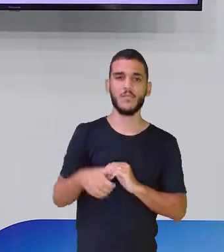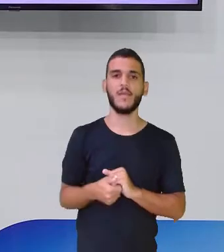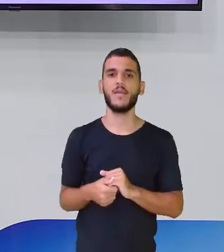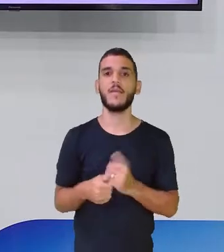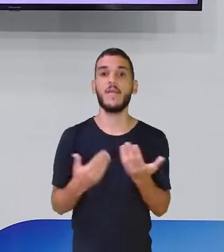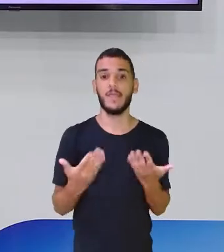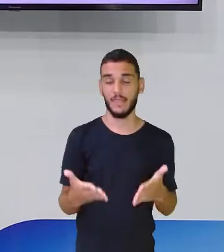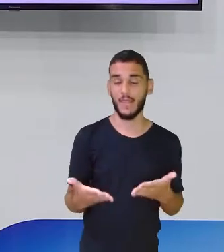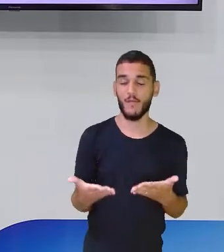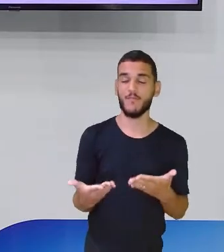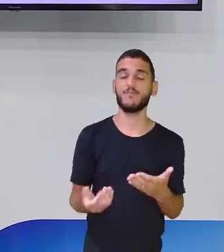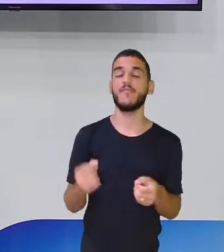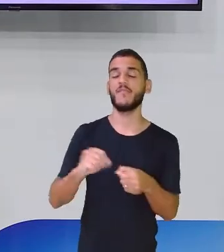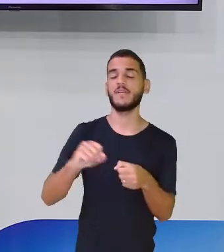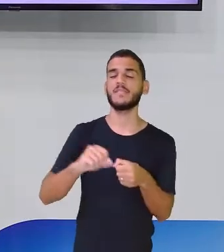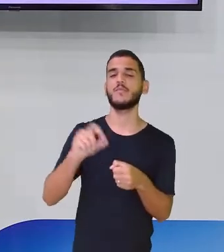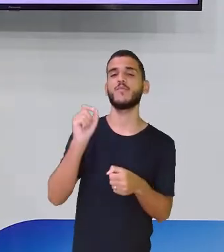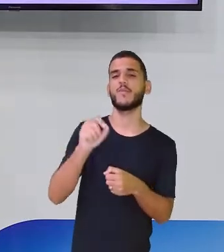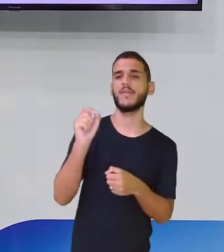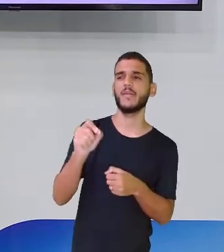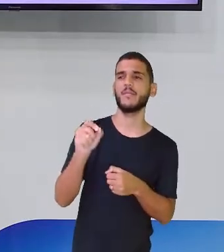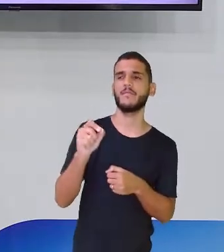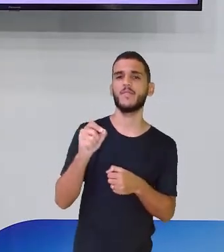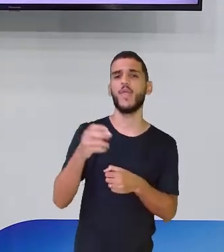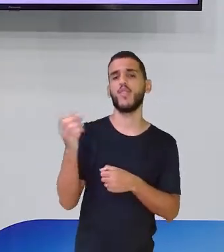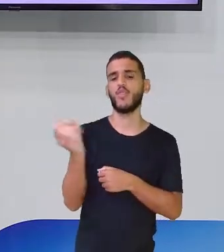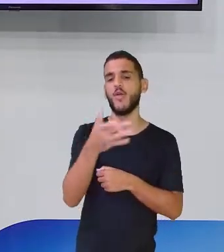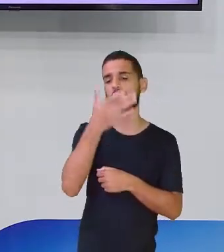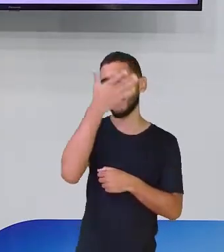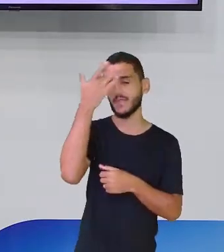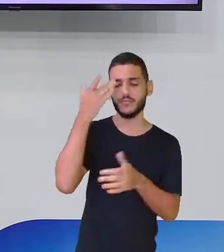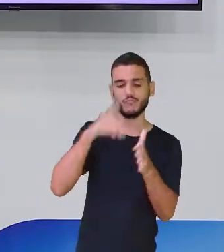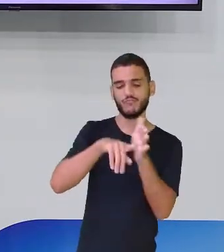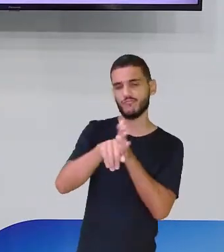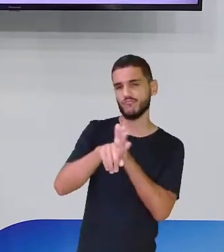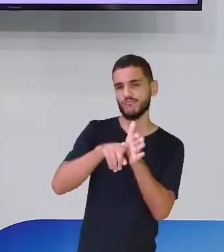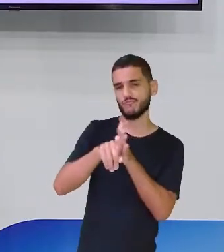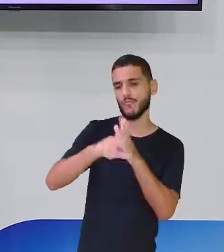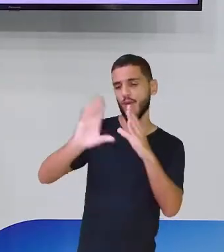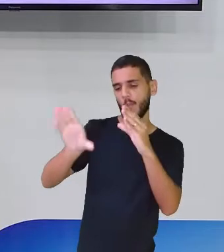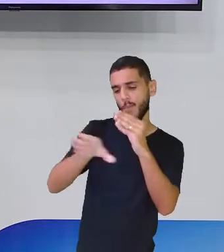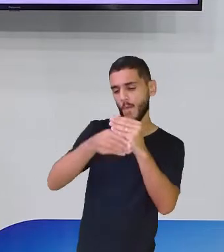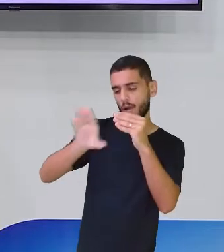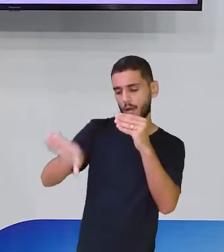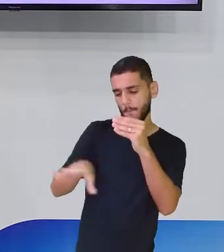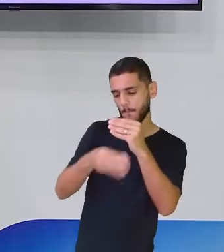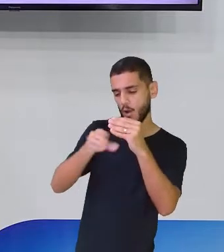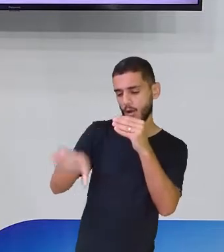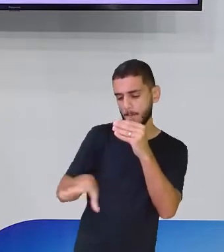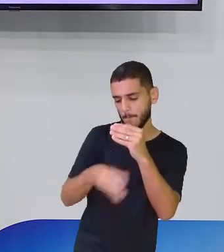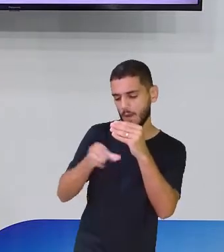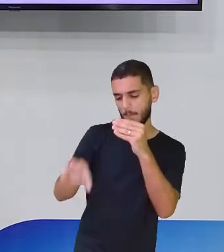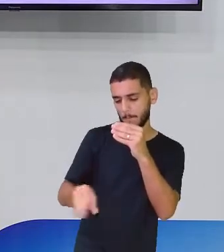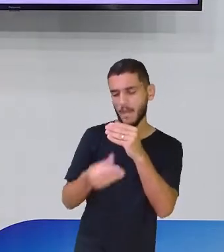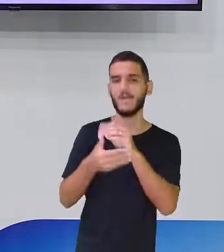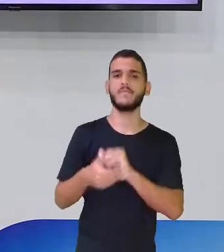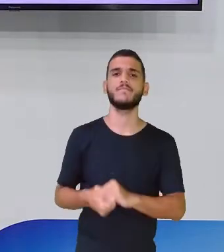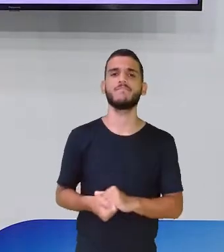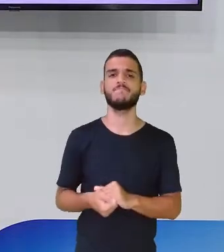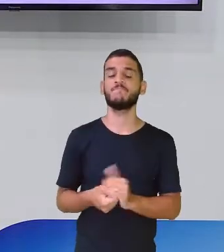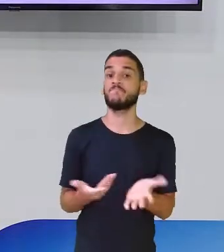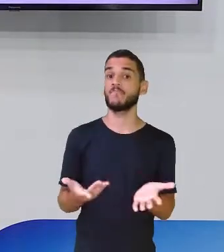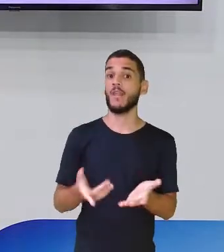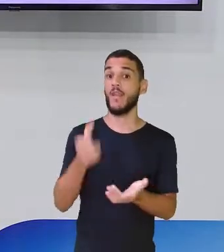né? Novos pesquisadores, pessoas que compartilhavam dessas ideias dele. E aí ele... Vê que